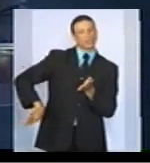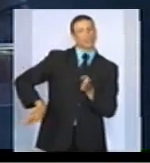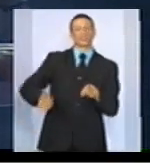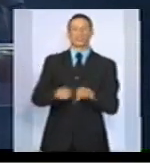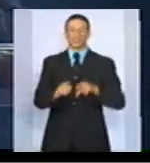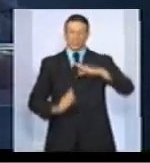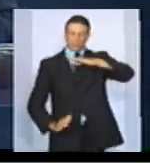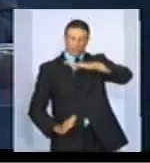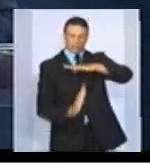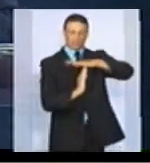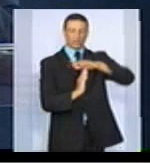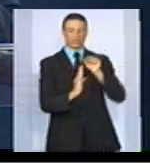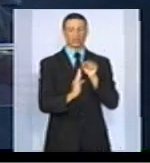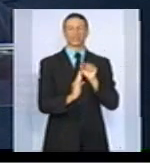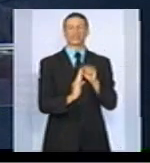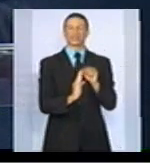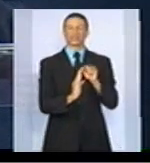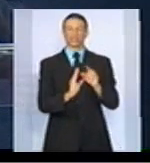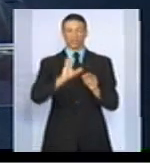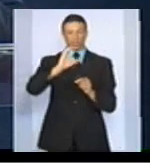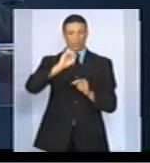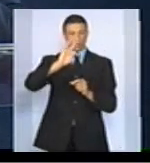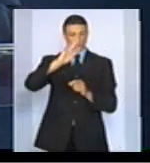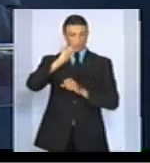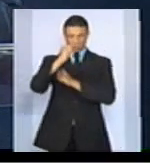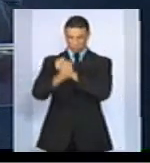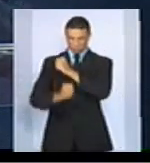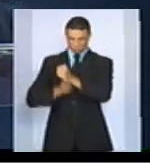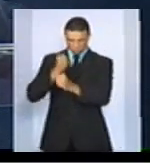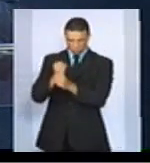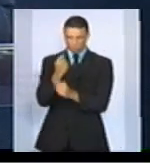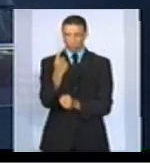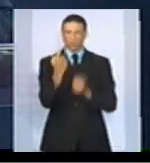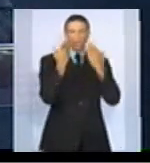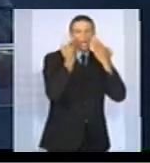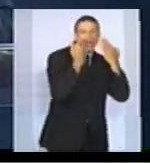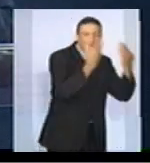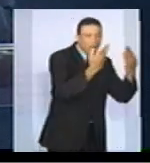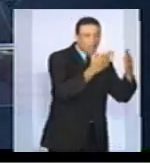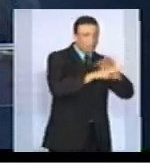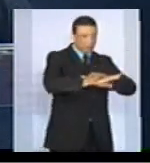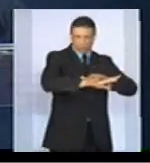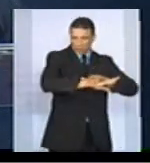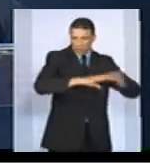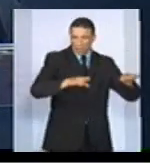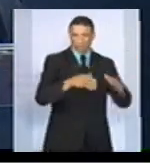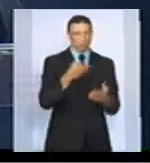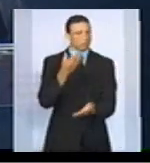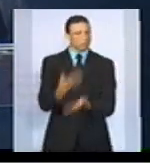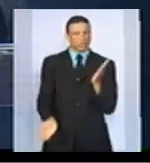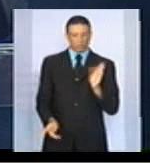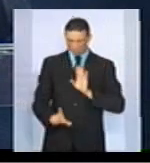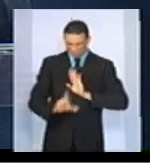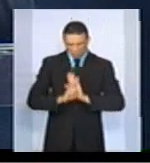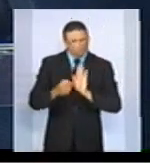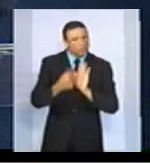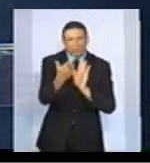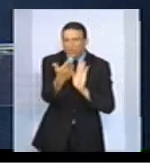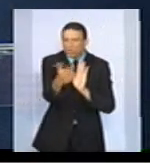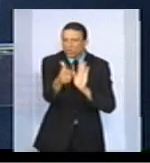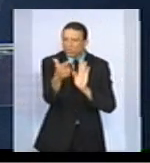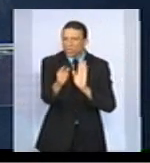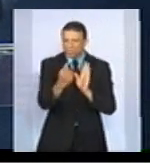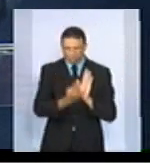cumprimento da cota período de um ano então passado um ano da primeira exibição aquele conteúdo não cumpre mais cota isso também não tá na lei Então